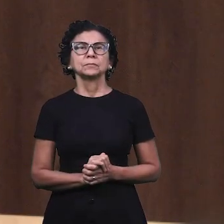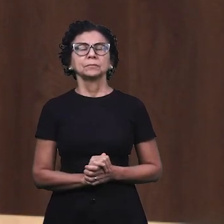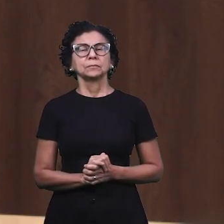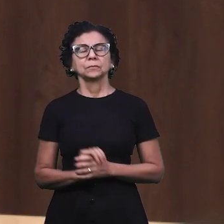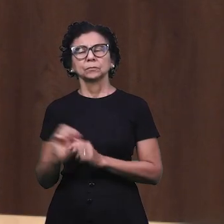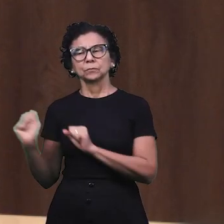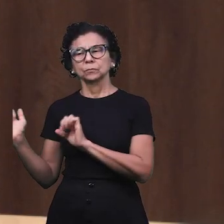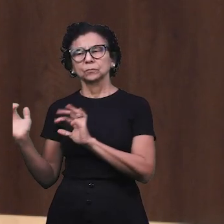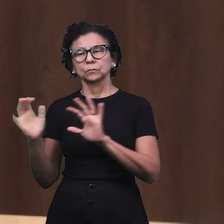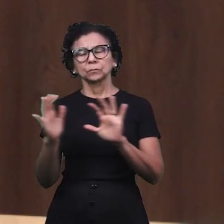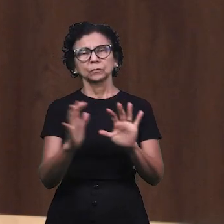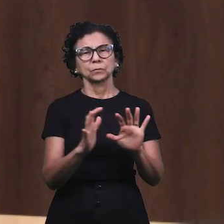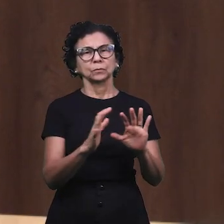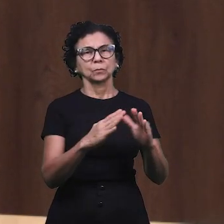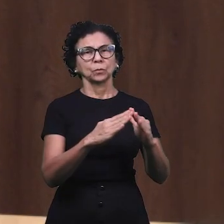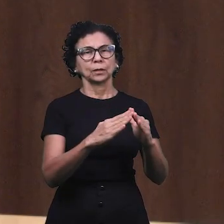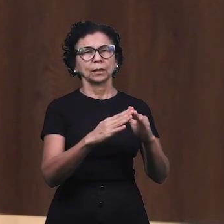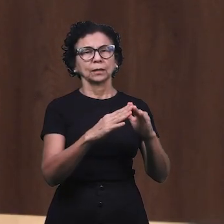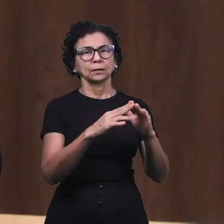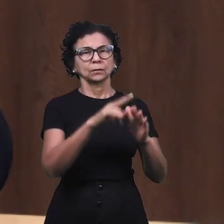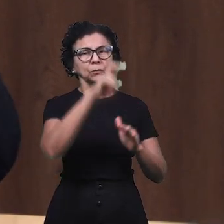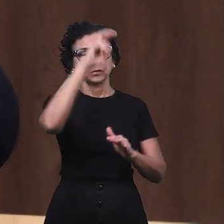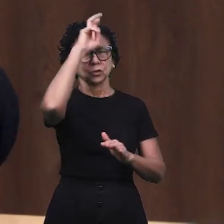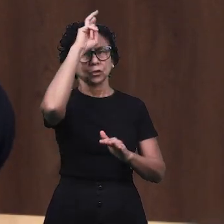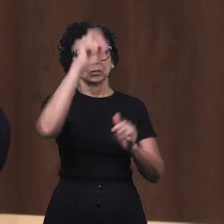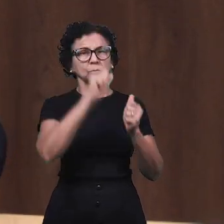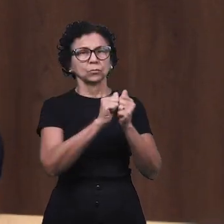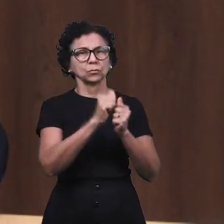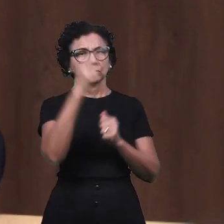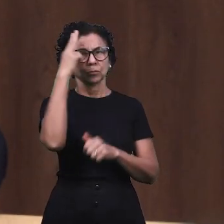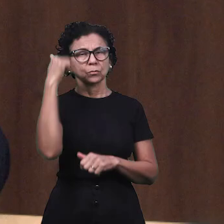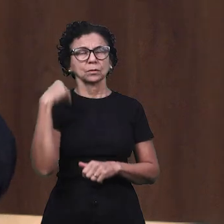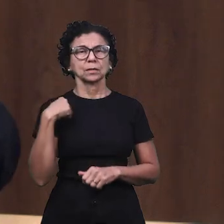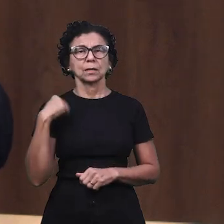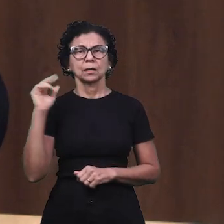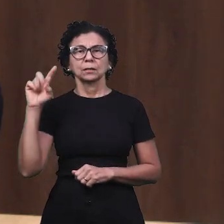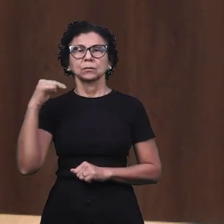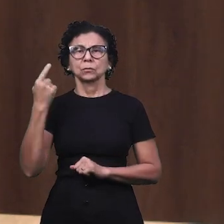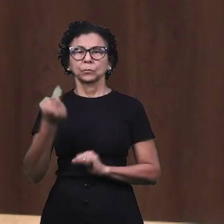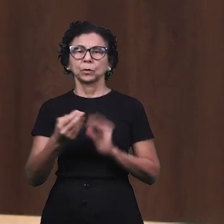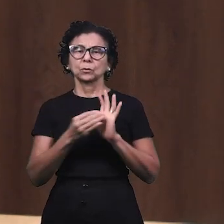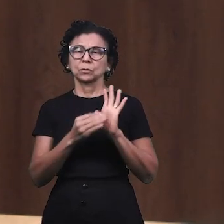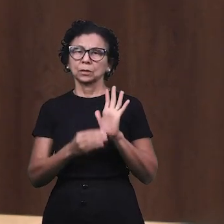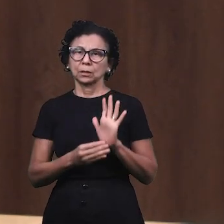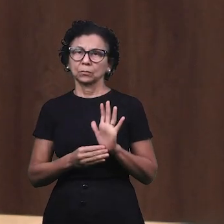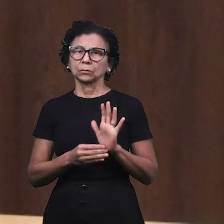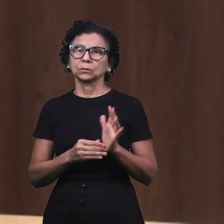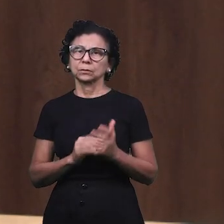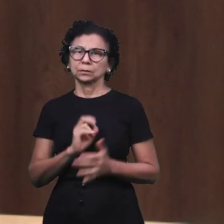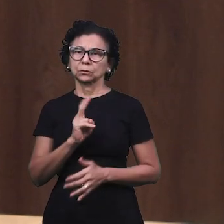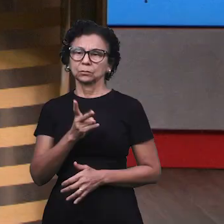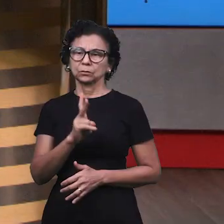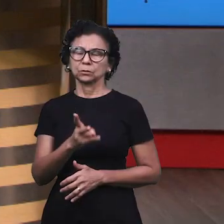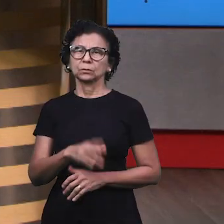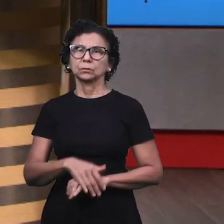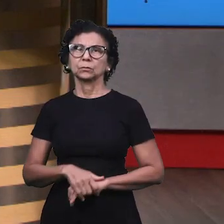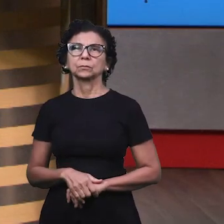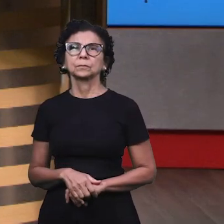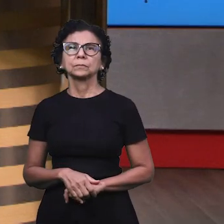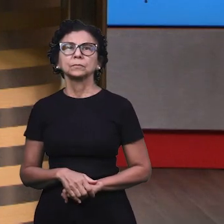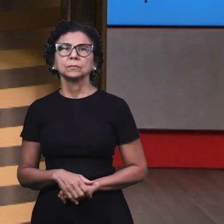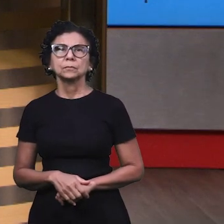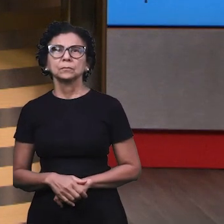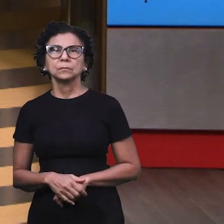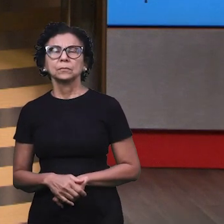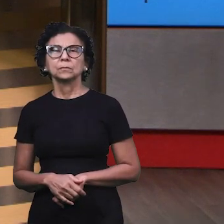Egito com José. E nós vamos falar disso no próximo episódio, porque o tempo já está... Não é, pastor? É a história do amor